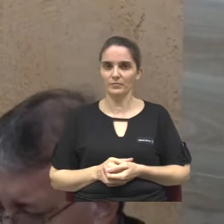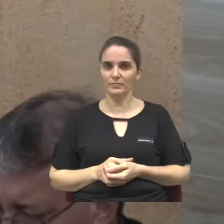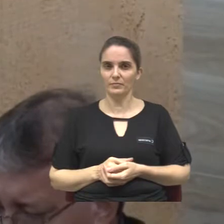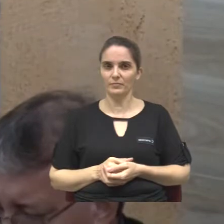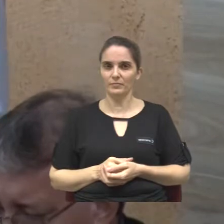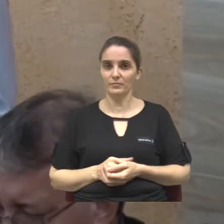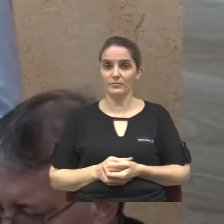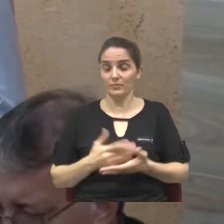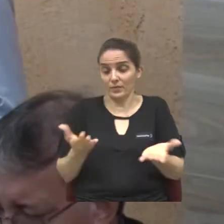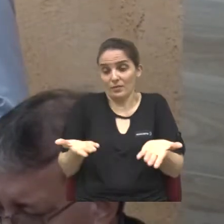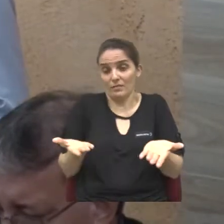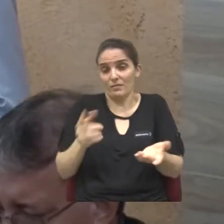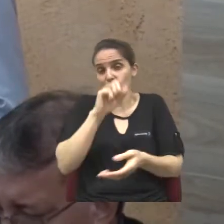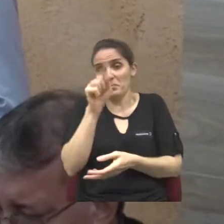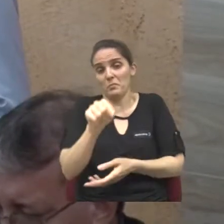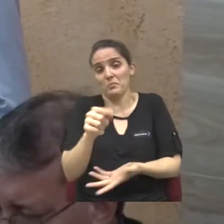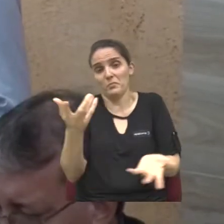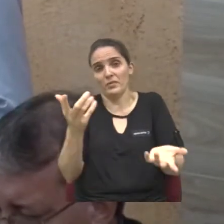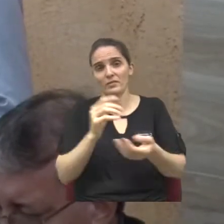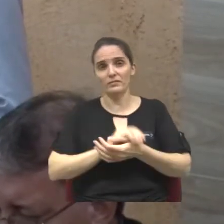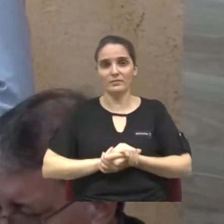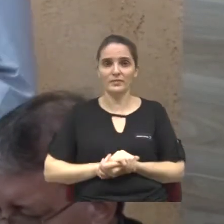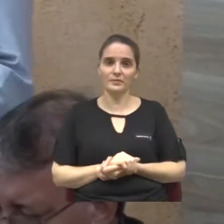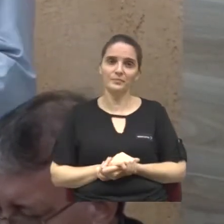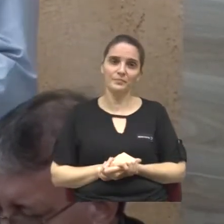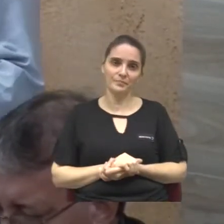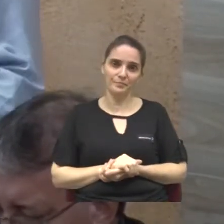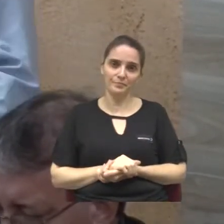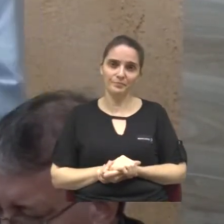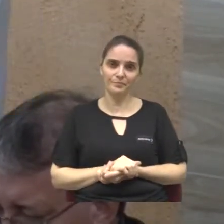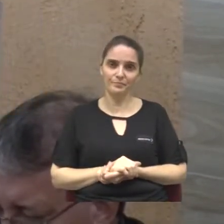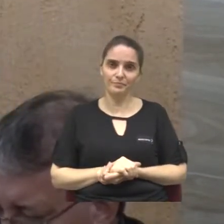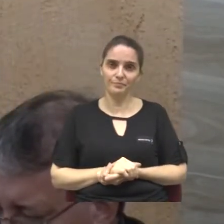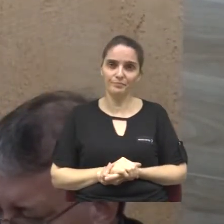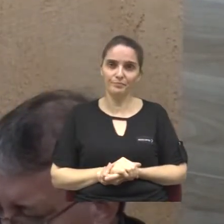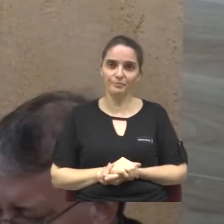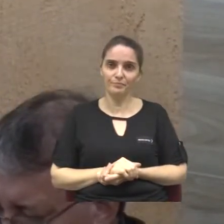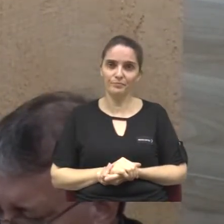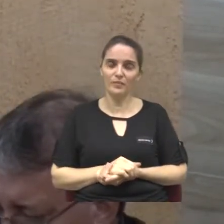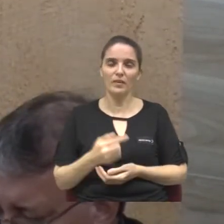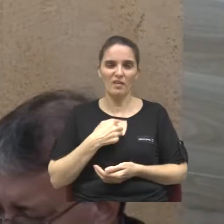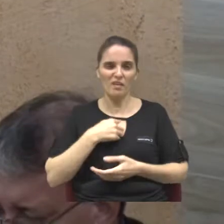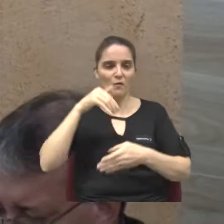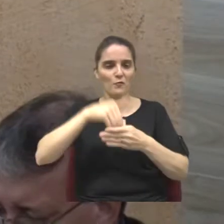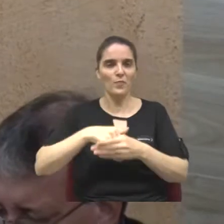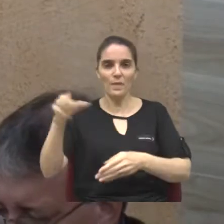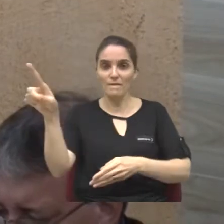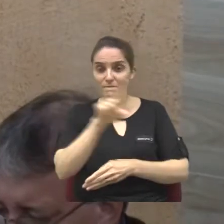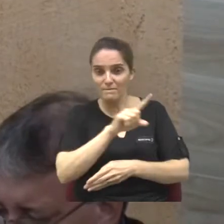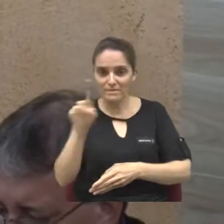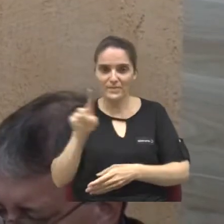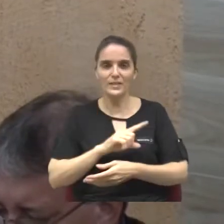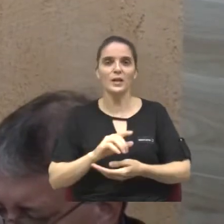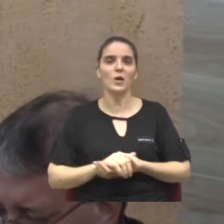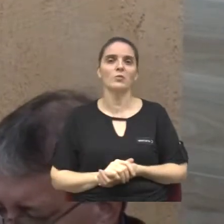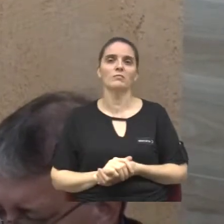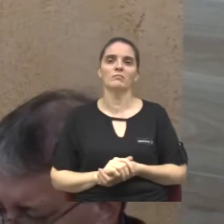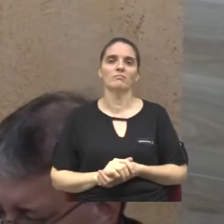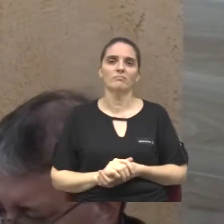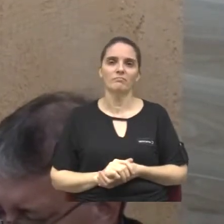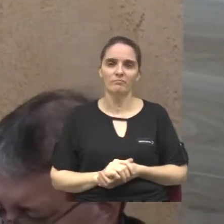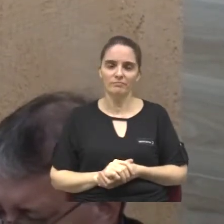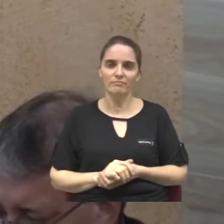Fica aí minha pergunta. E graças a Deus que eu votei contrário a esse projeto, senão eu ia até contra os meus